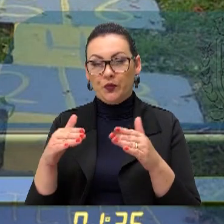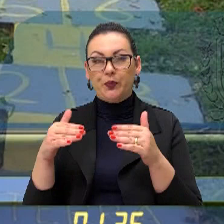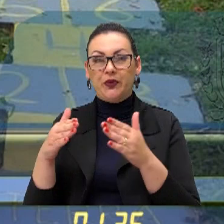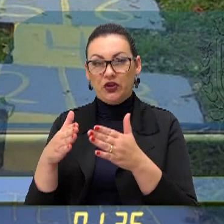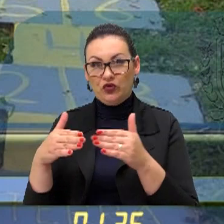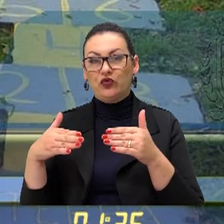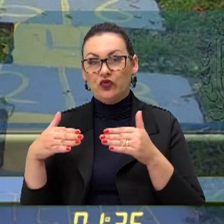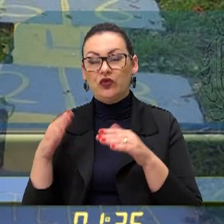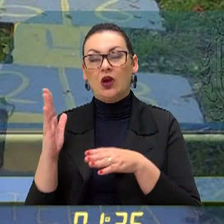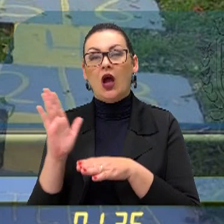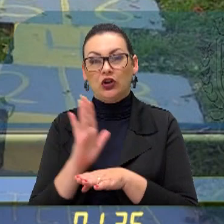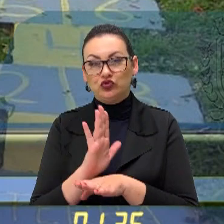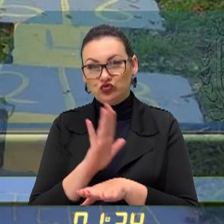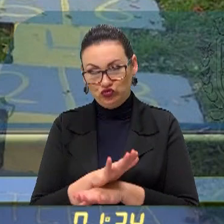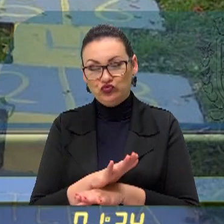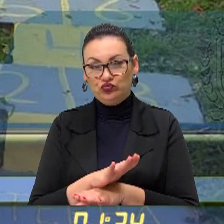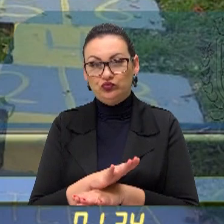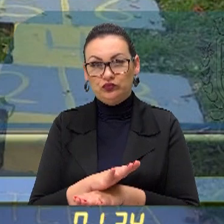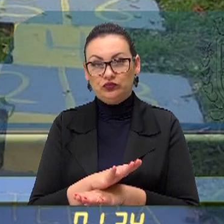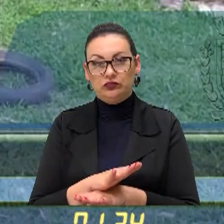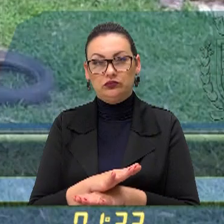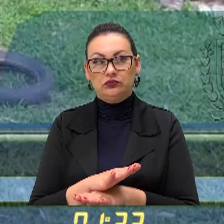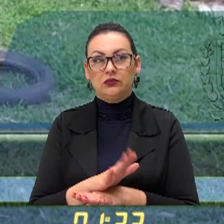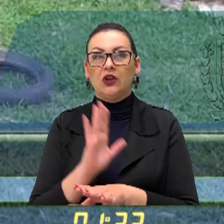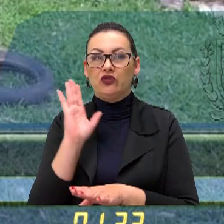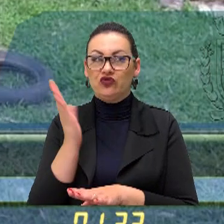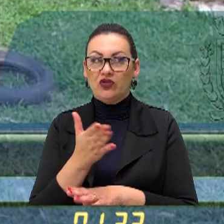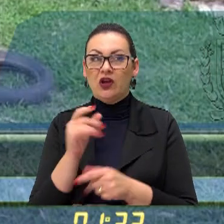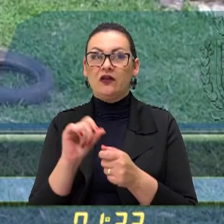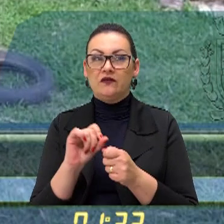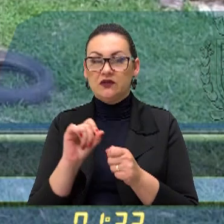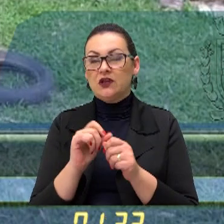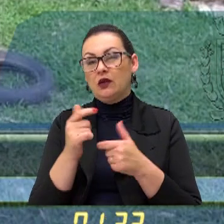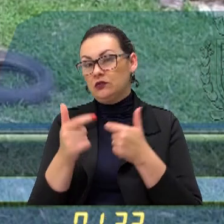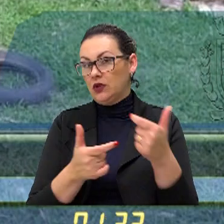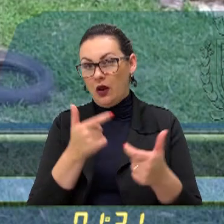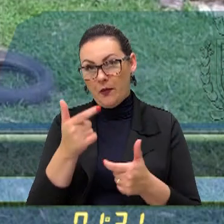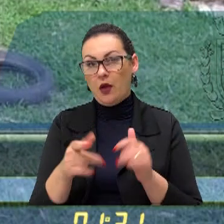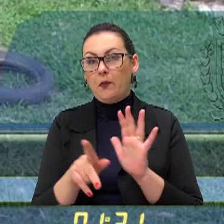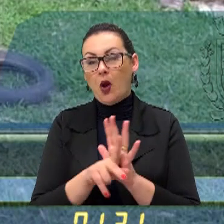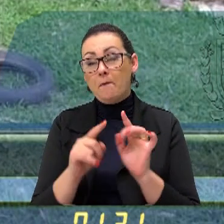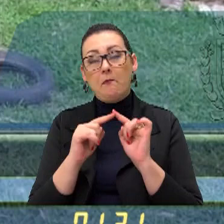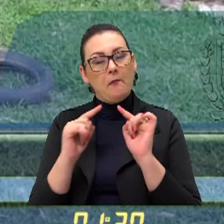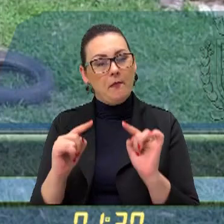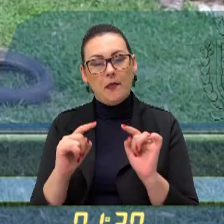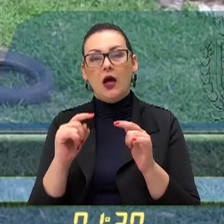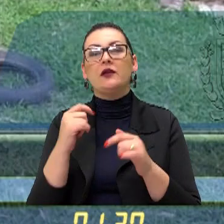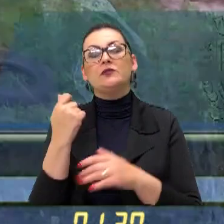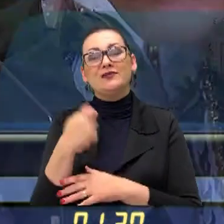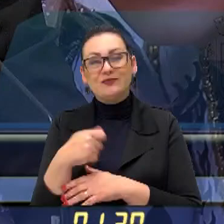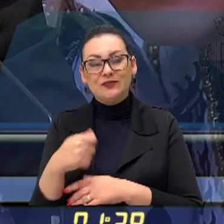solicitações, ajuda, que eles já fizeram a parte deles, mas que eles precisavam